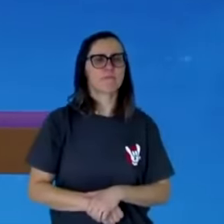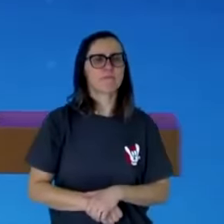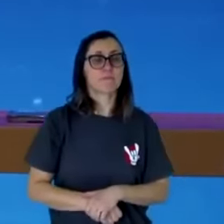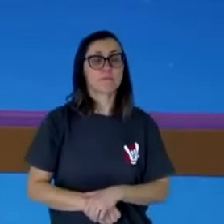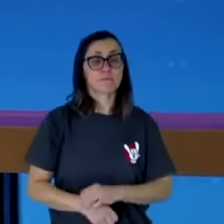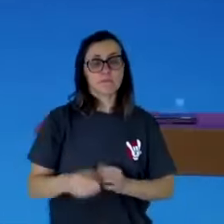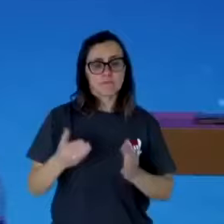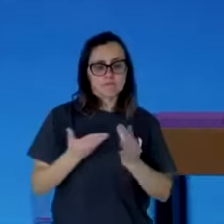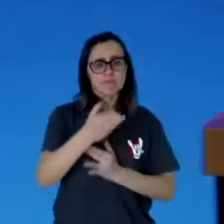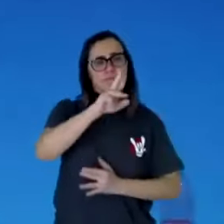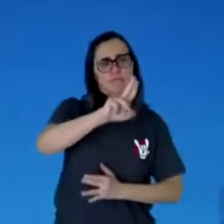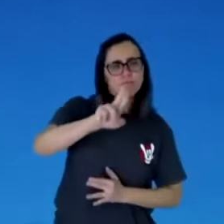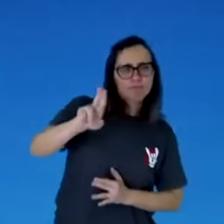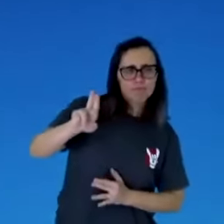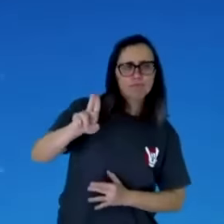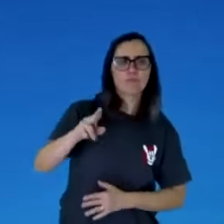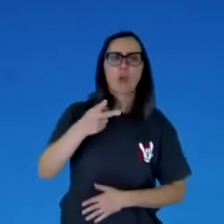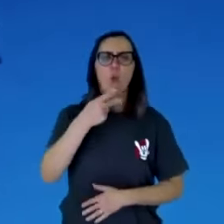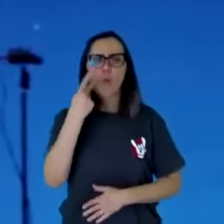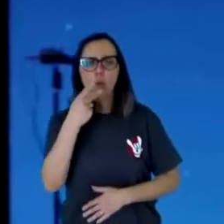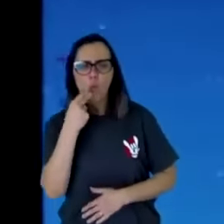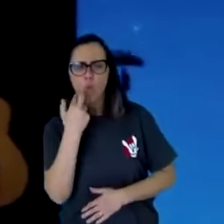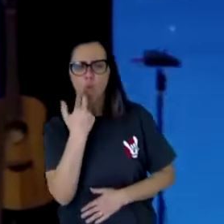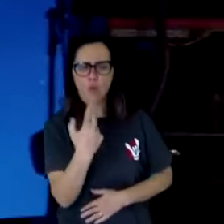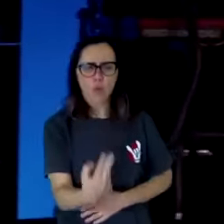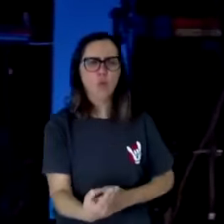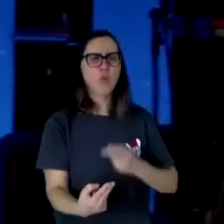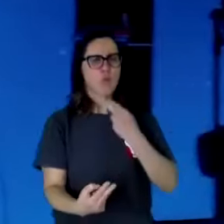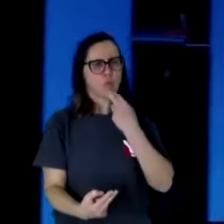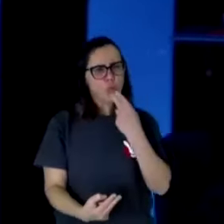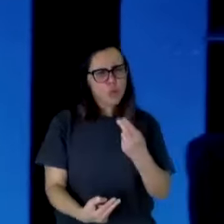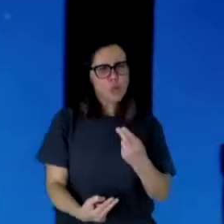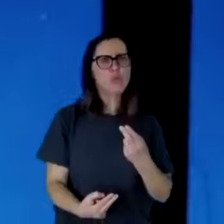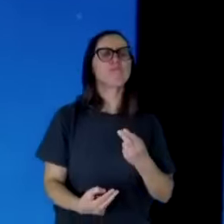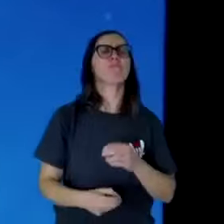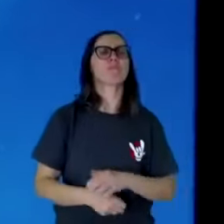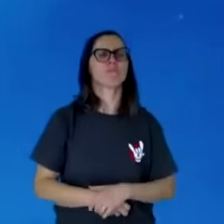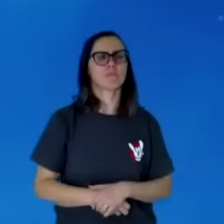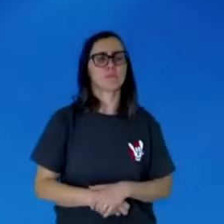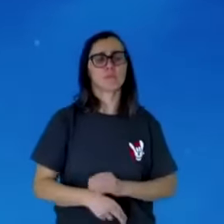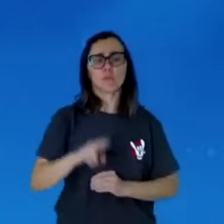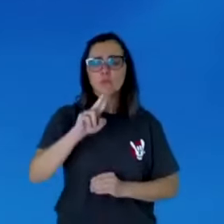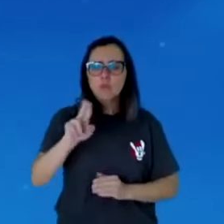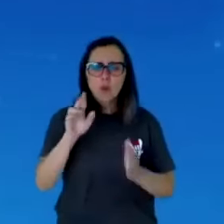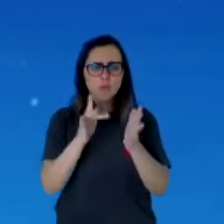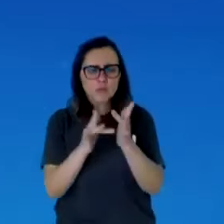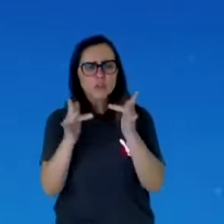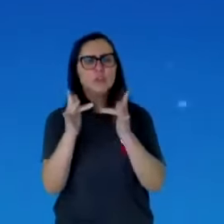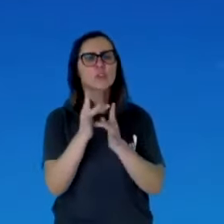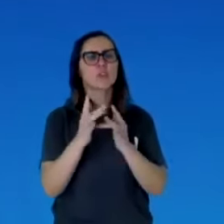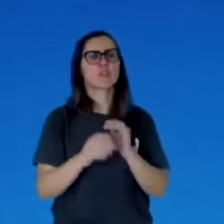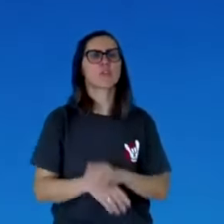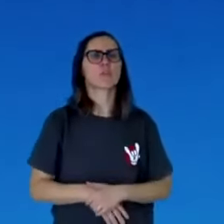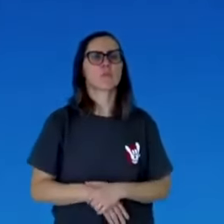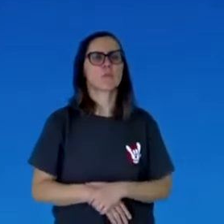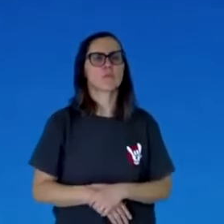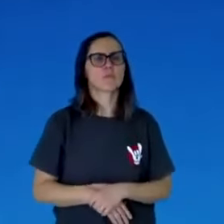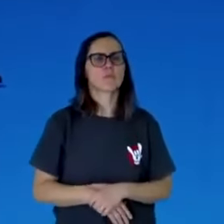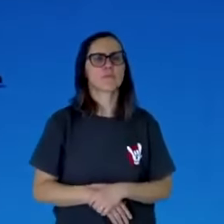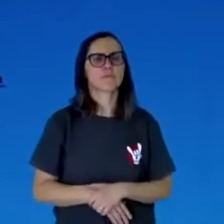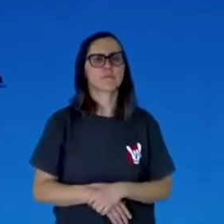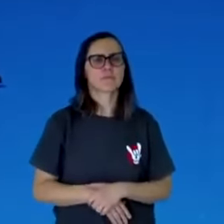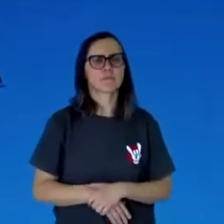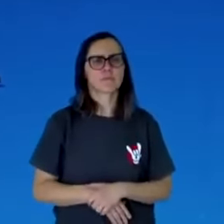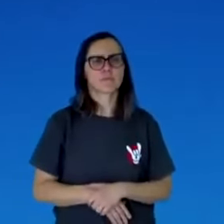falar em línguas em meu nome em meu nome em meu nome em outras palavras cilic falando Jesus está